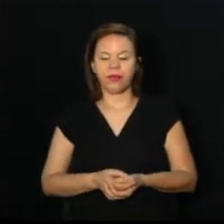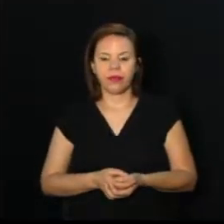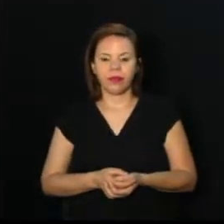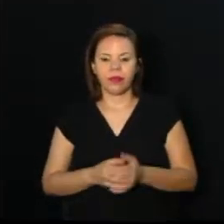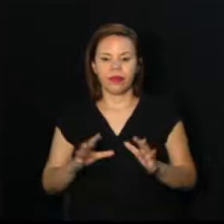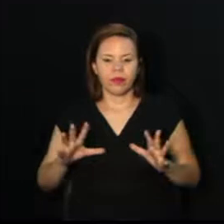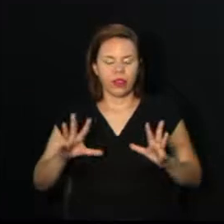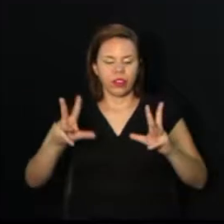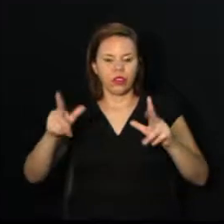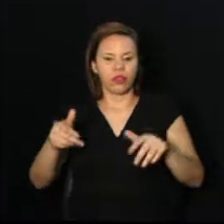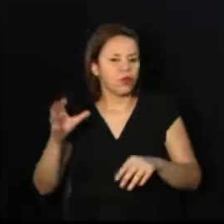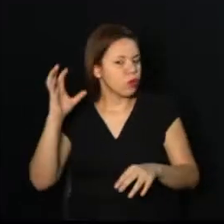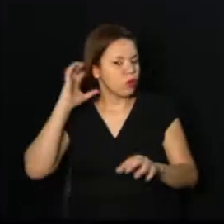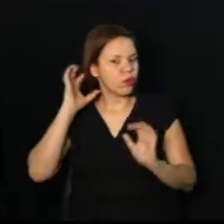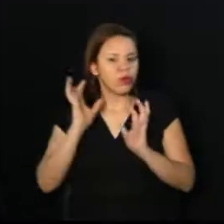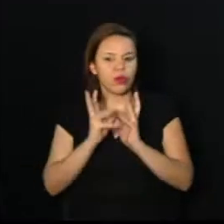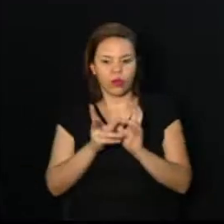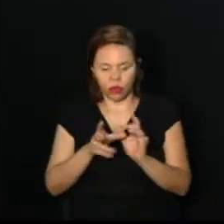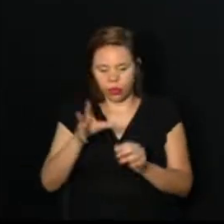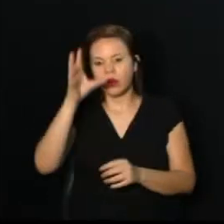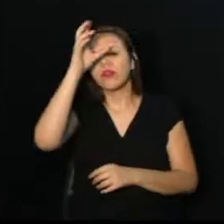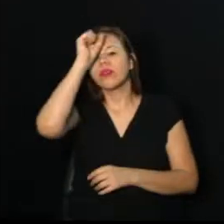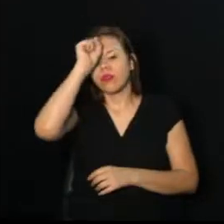todo cérebro aprende.